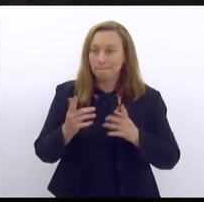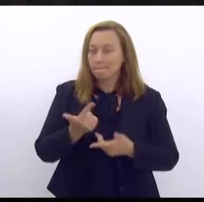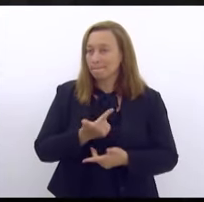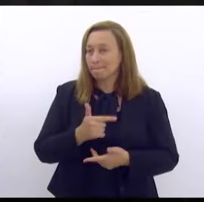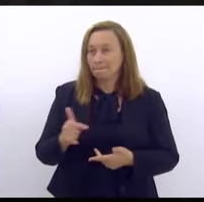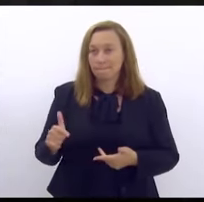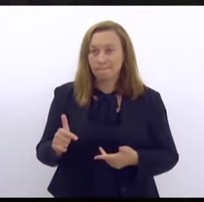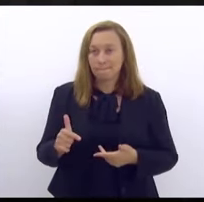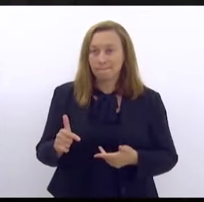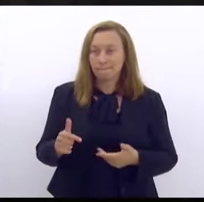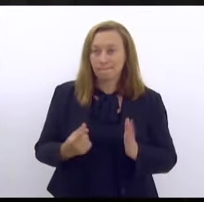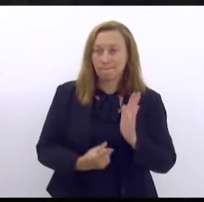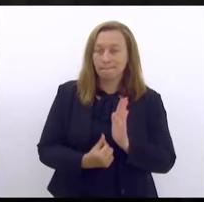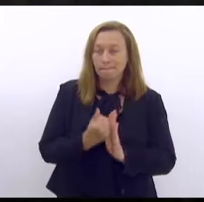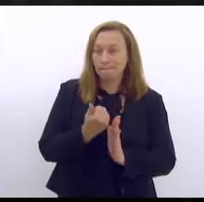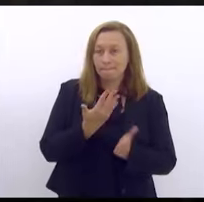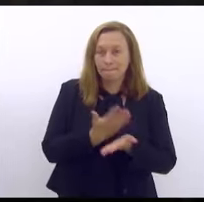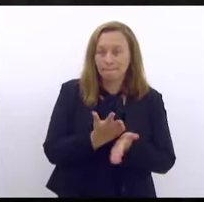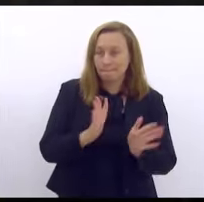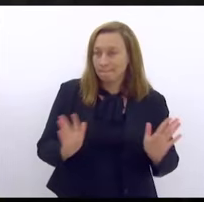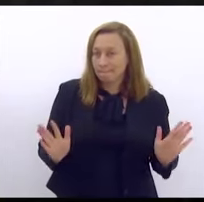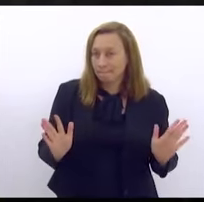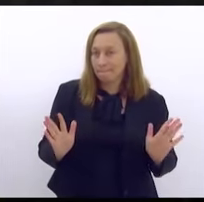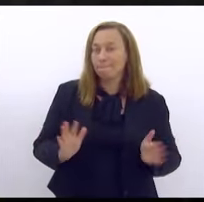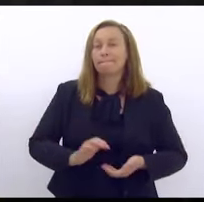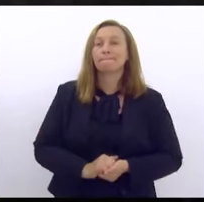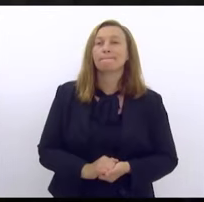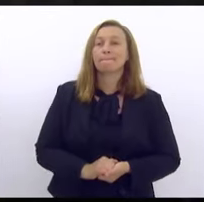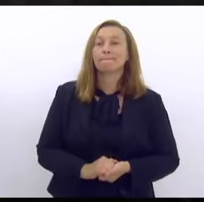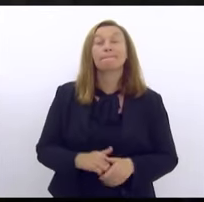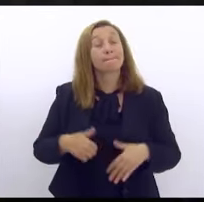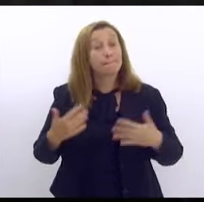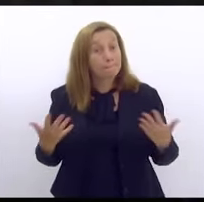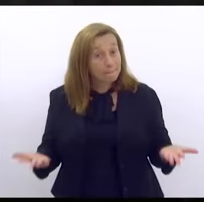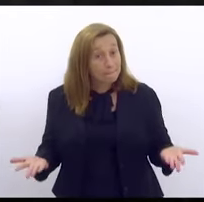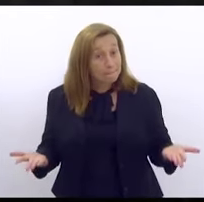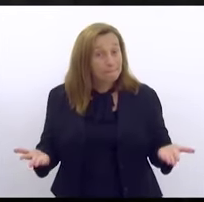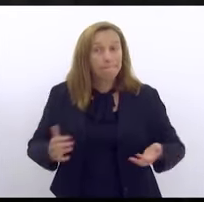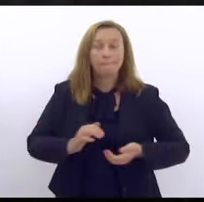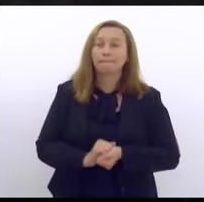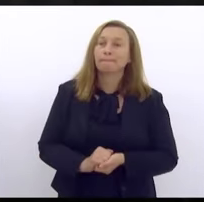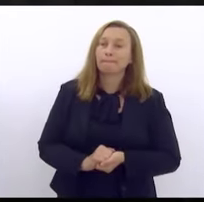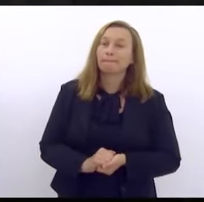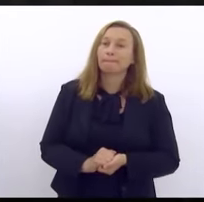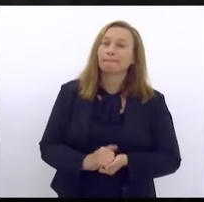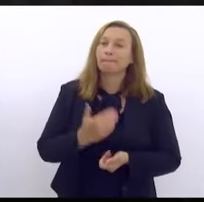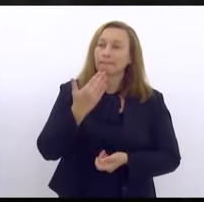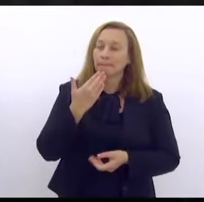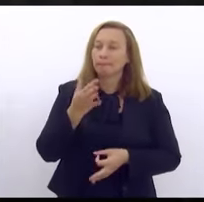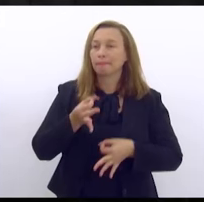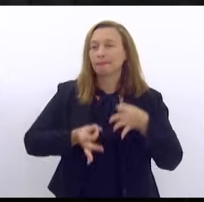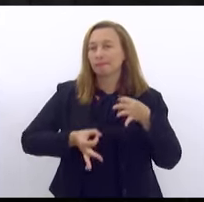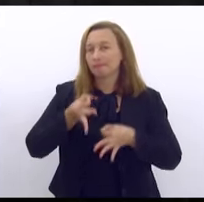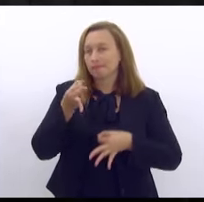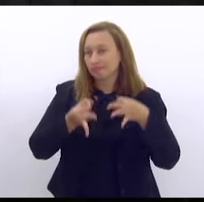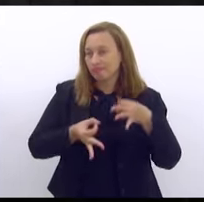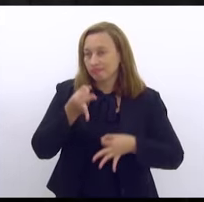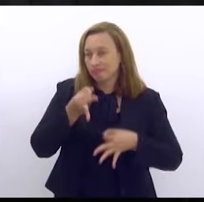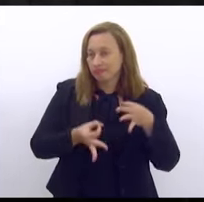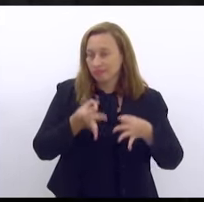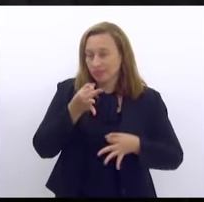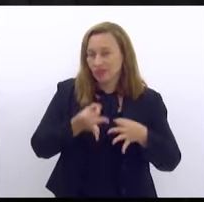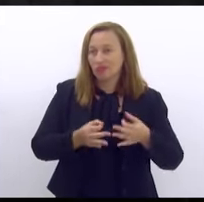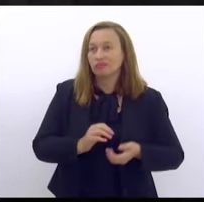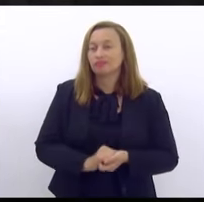o orçamento acaba de vez, vira uma colcha de retalho. Então, fazer por justiça